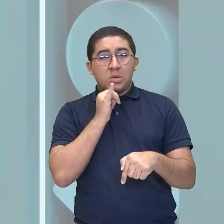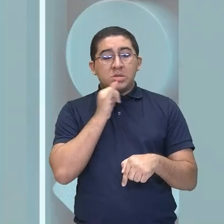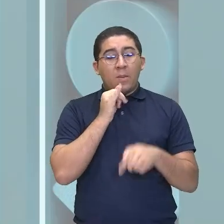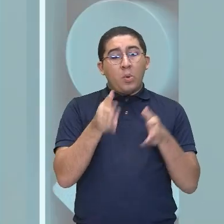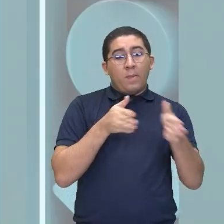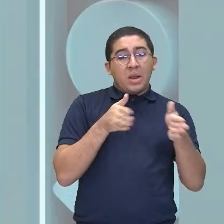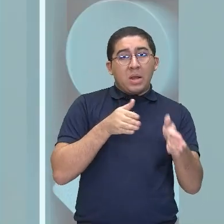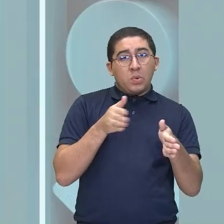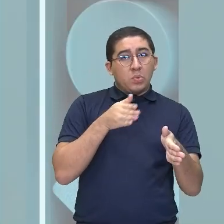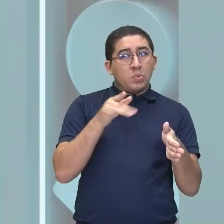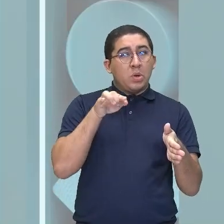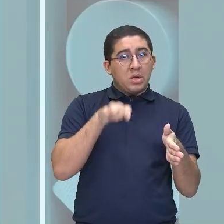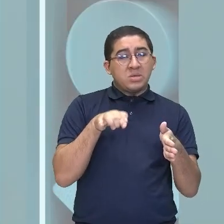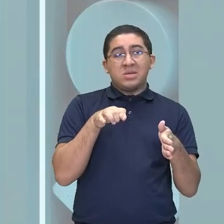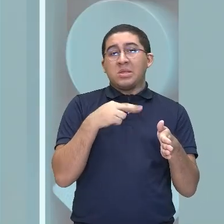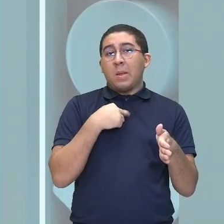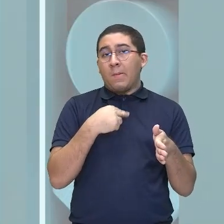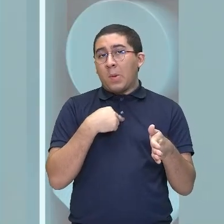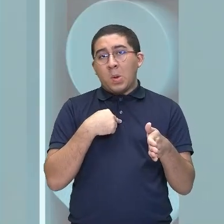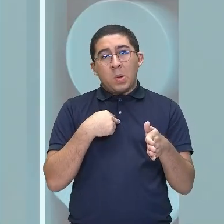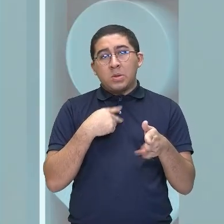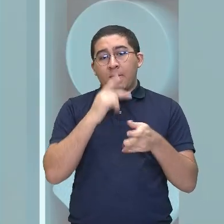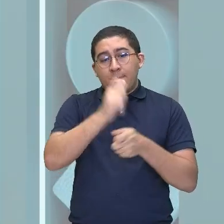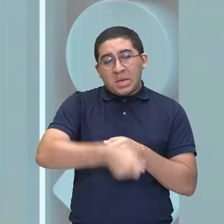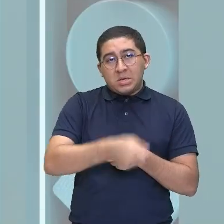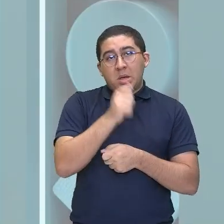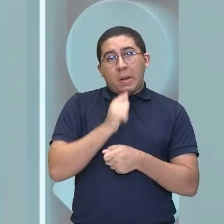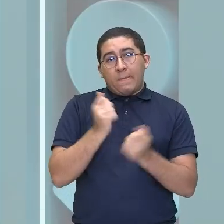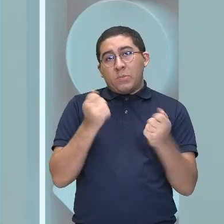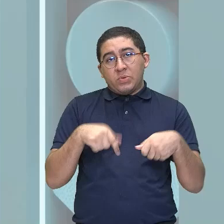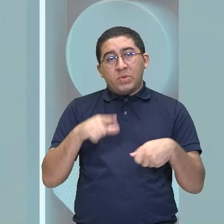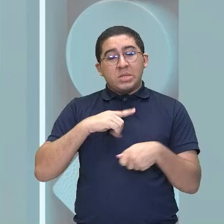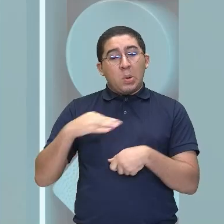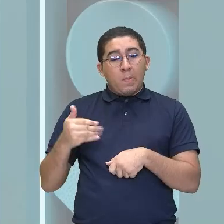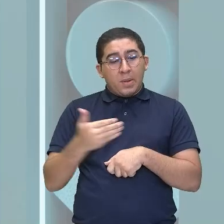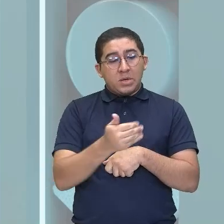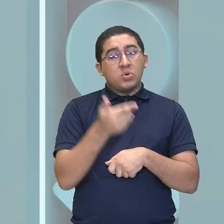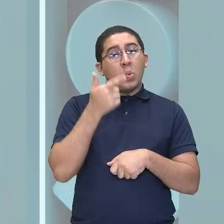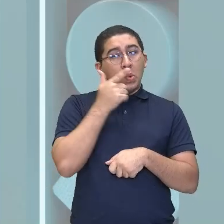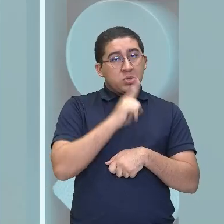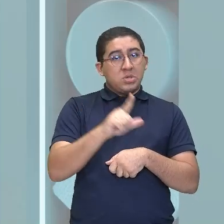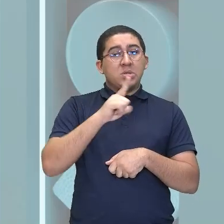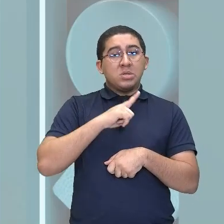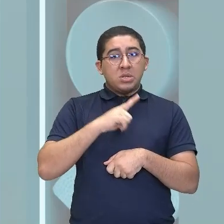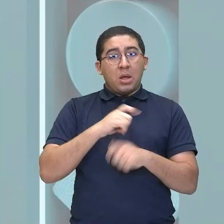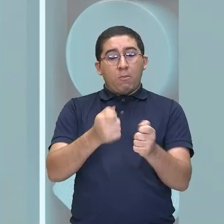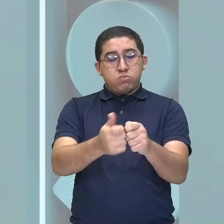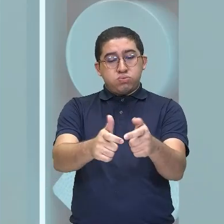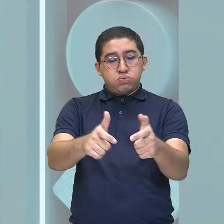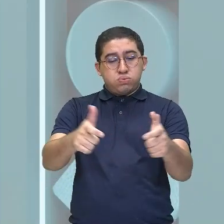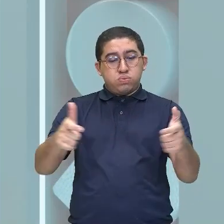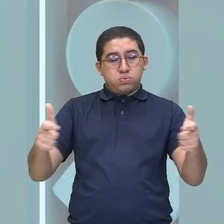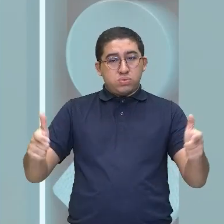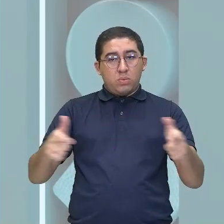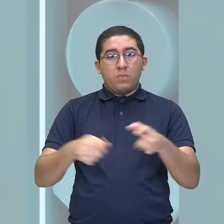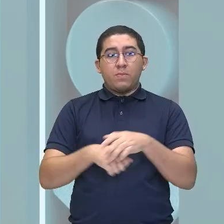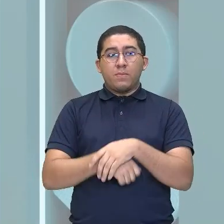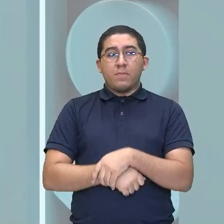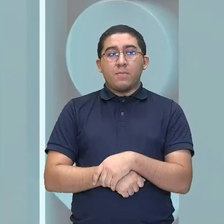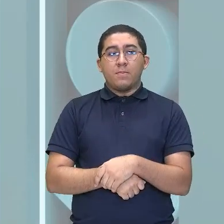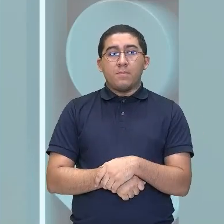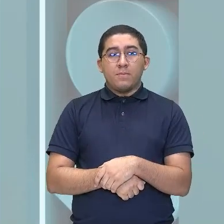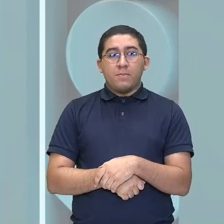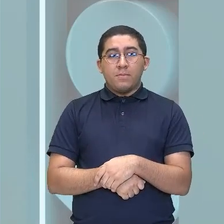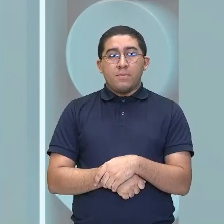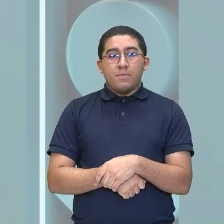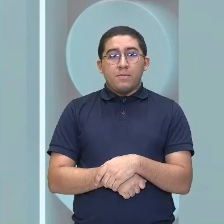do ano para justamente dar tempo, né, da desova e os peixes puderem crescer, não é?